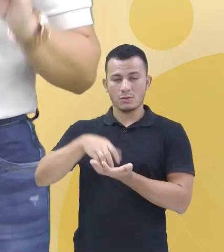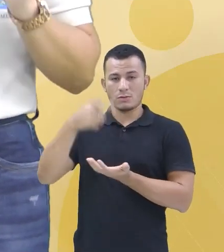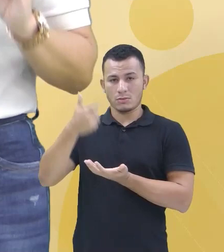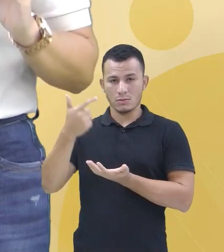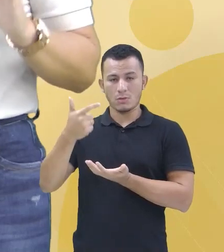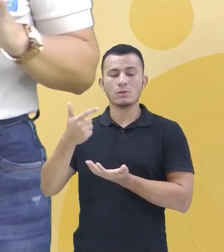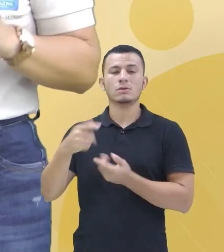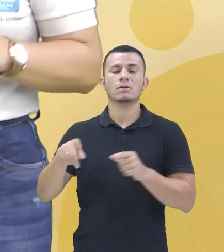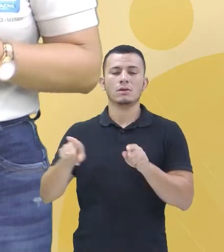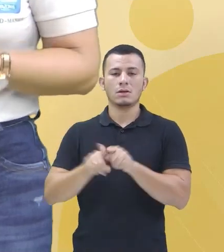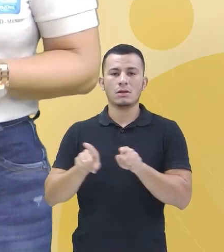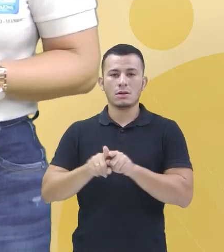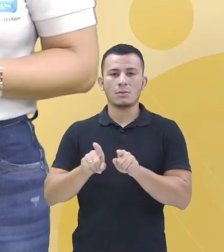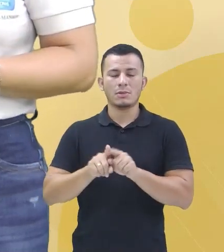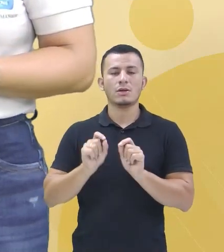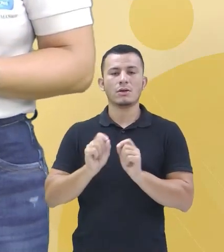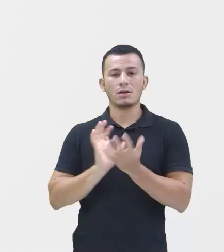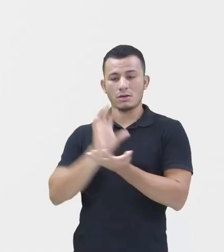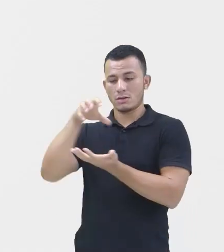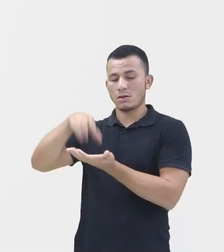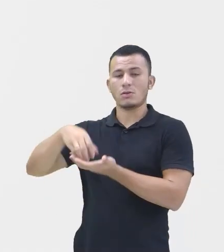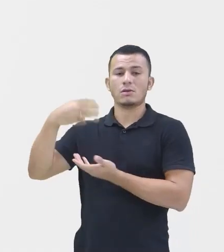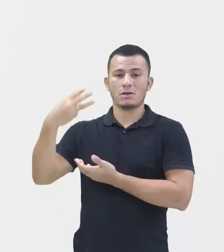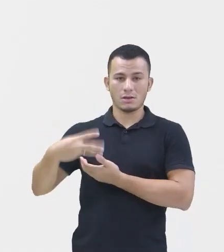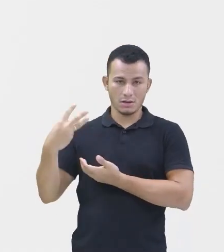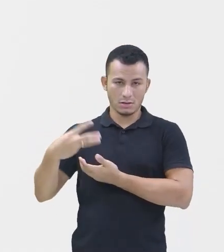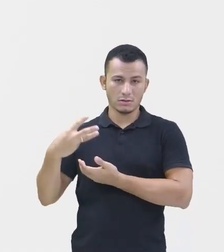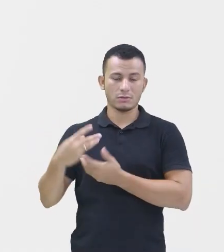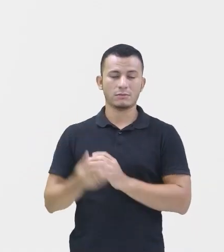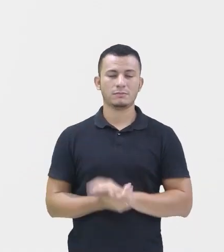secundário, nós também temos o setor terciário.